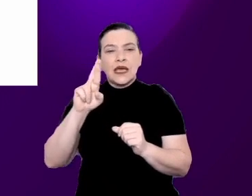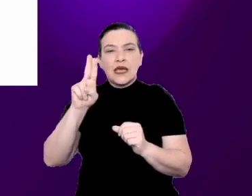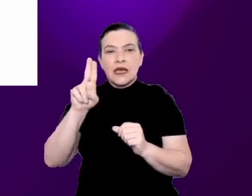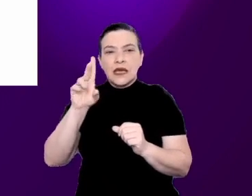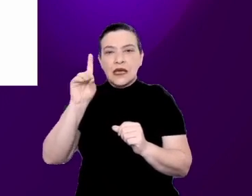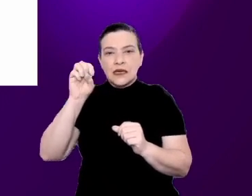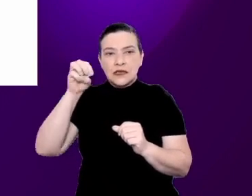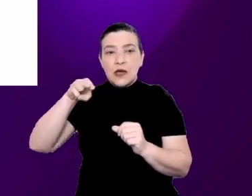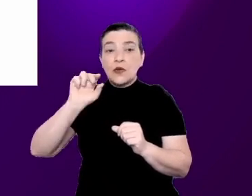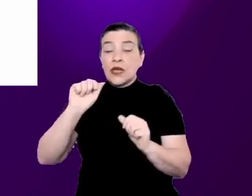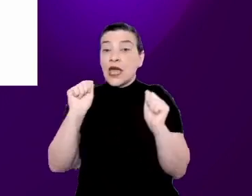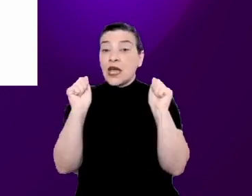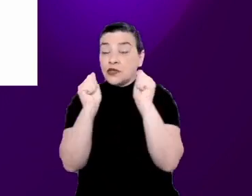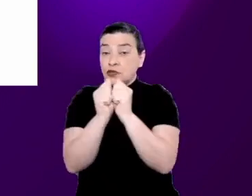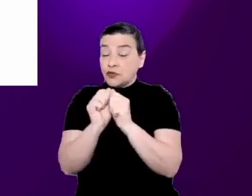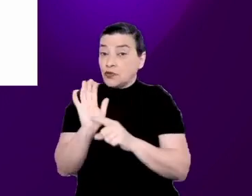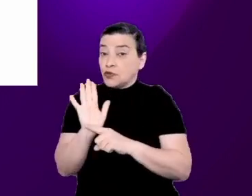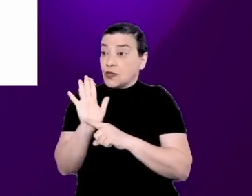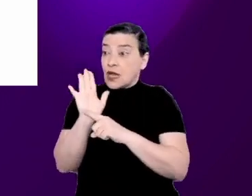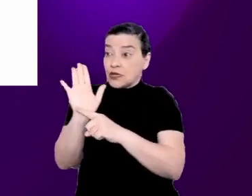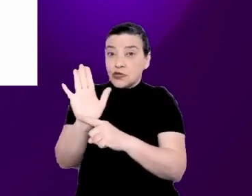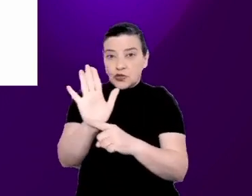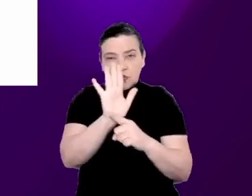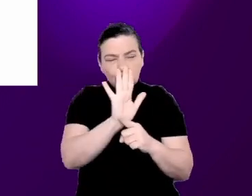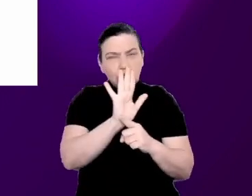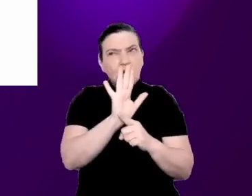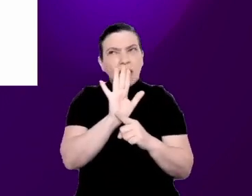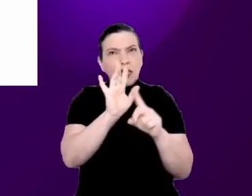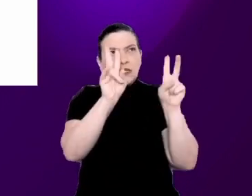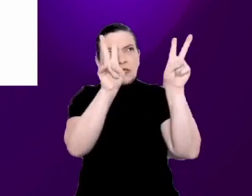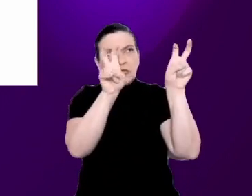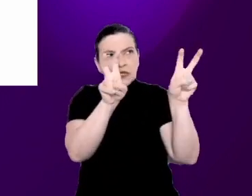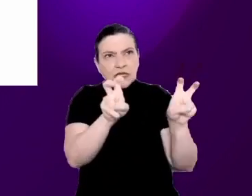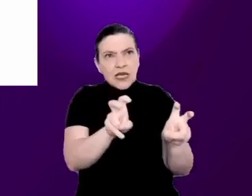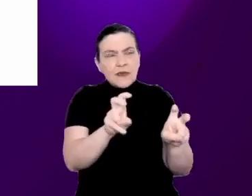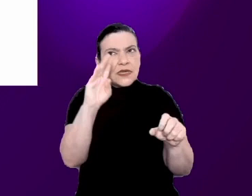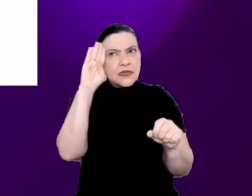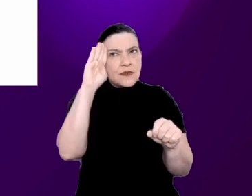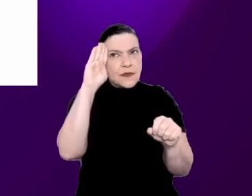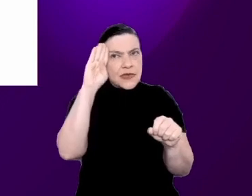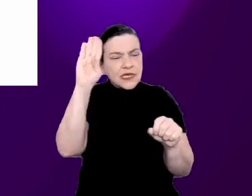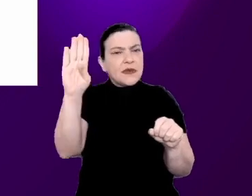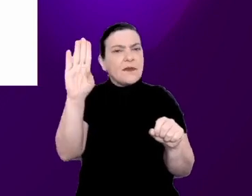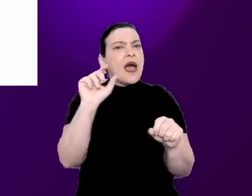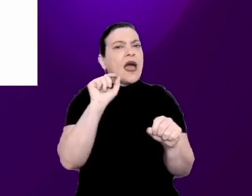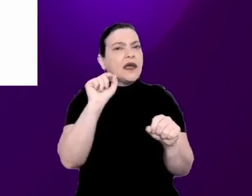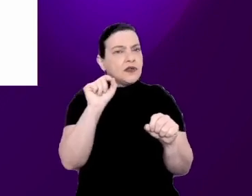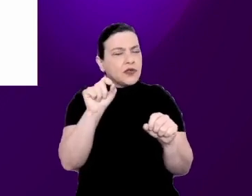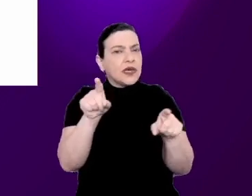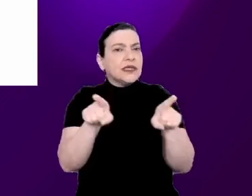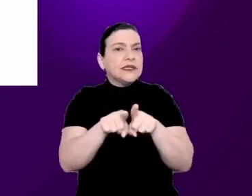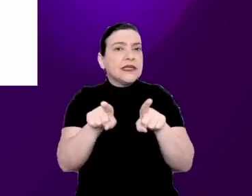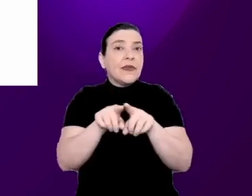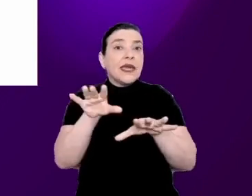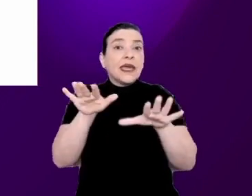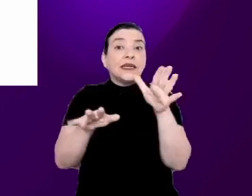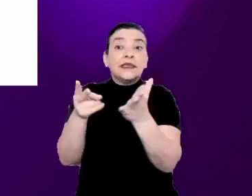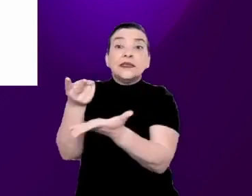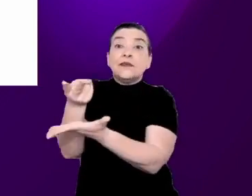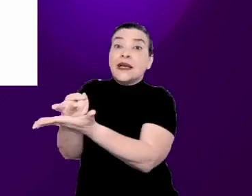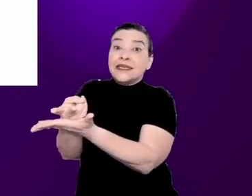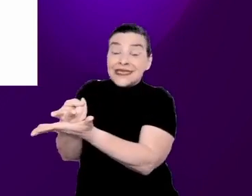para alinhar, né, esses pontos principais, alinhar aqueles alertas de pacientes